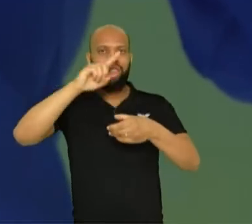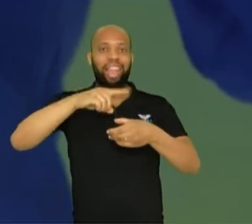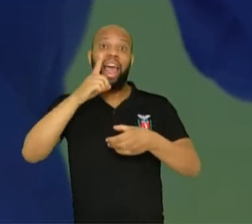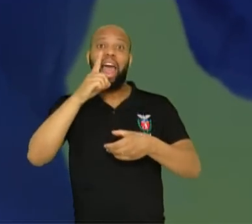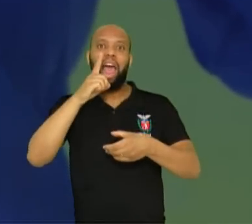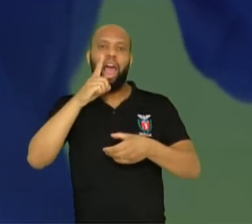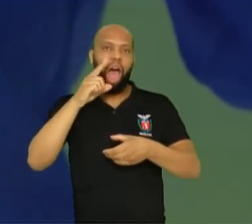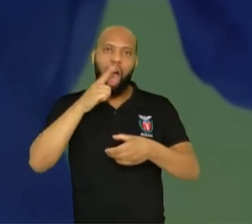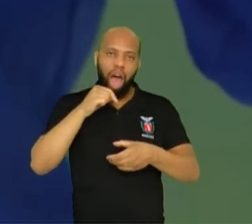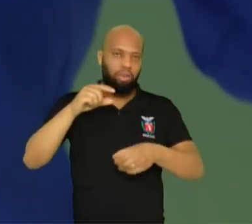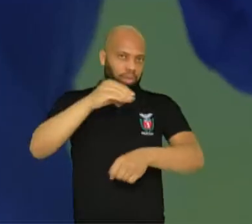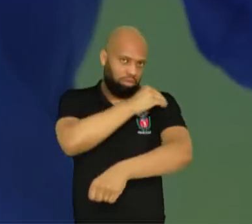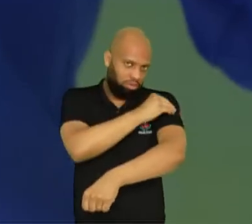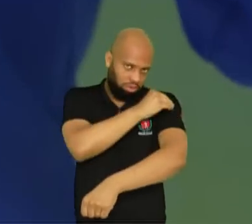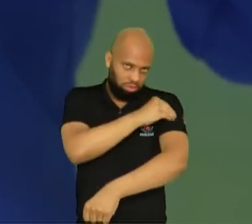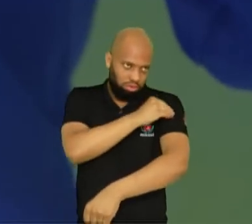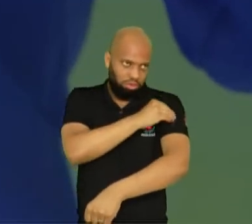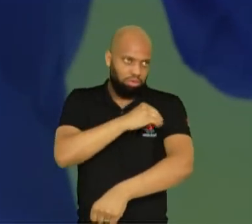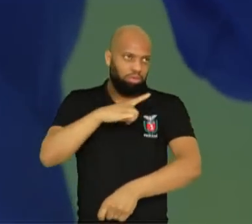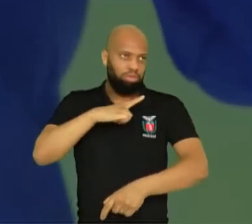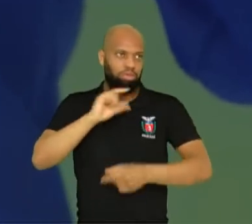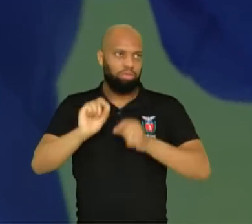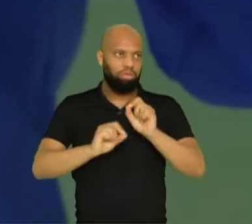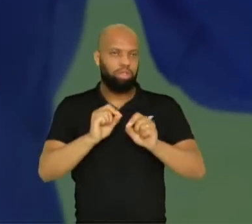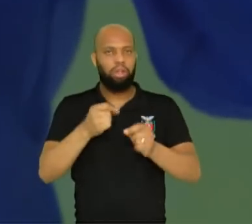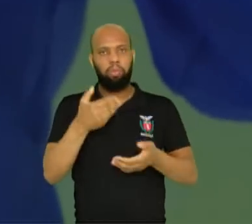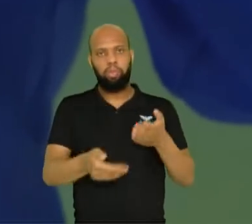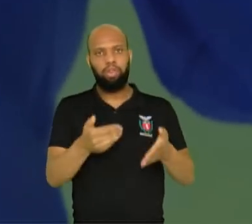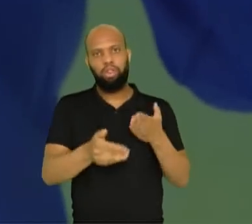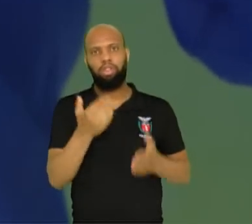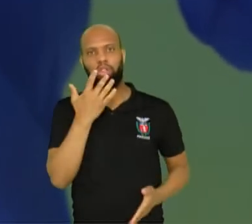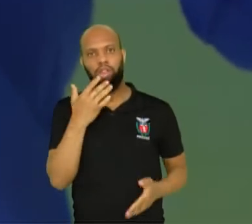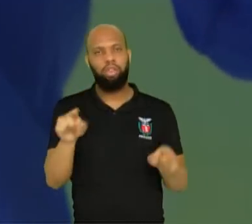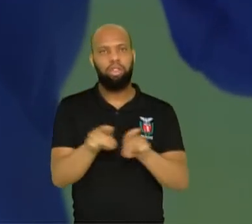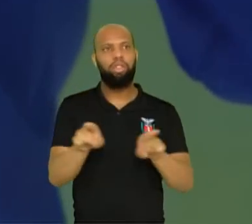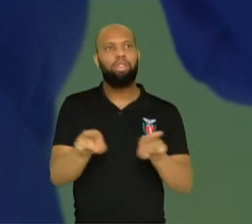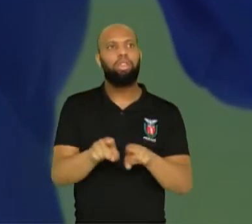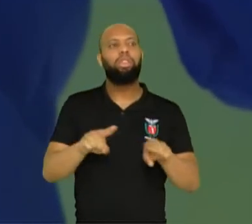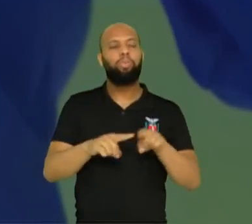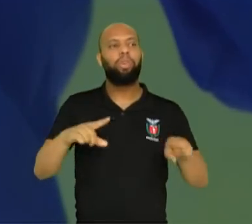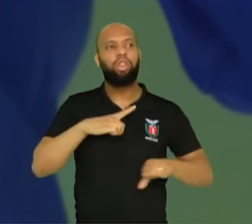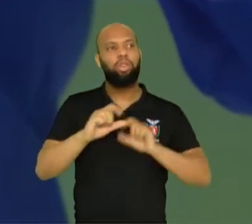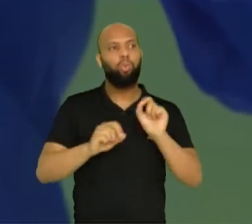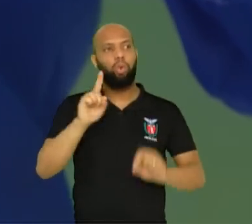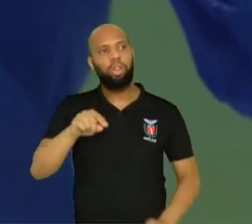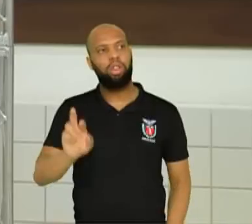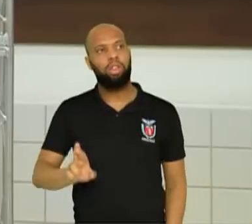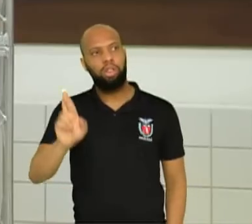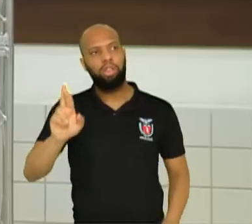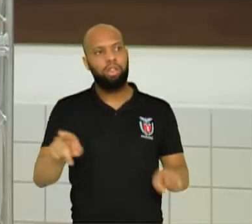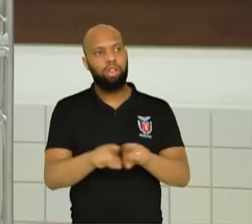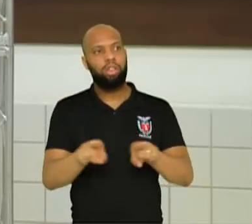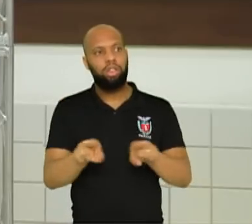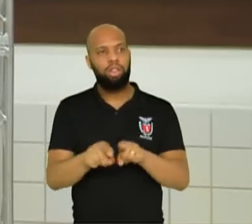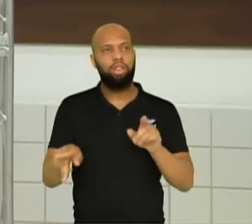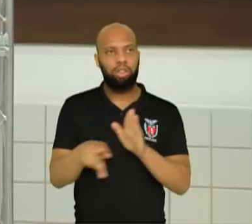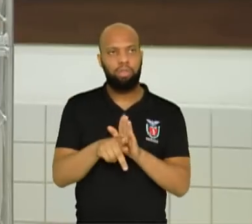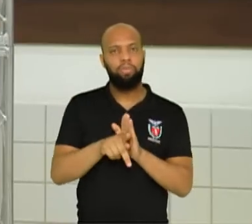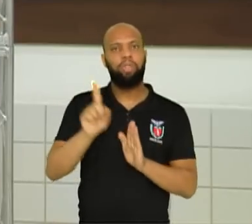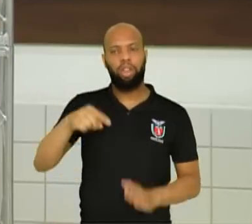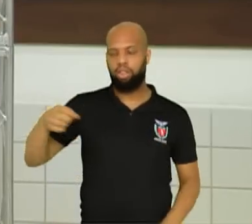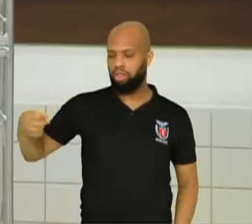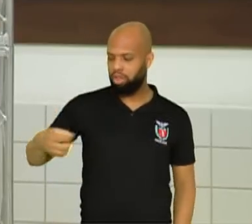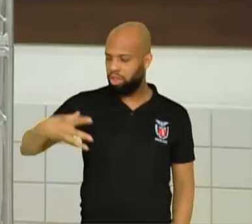o álcool também faz com que ela perca a coloração dela. Mas nós temos um representante aqui das